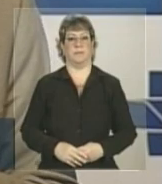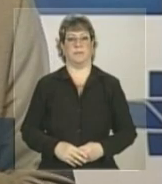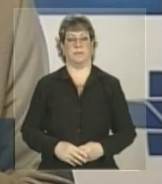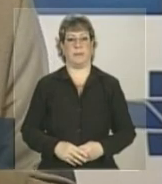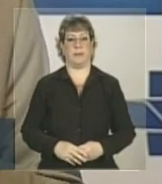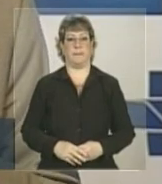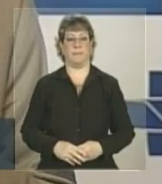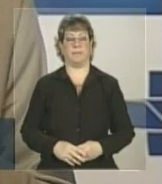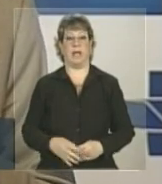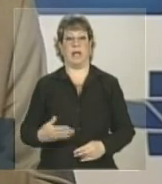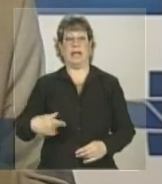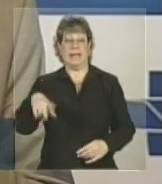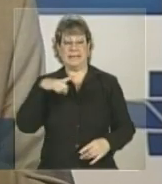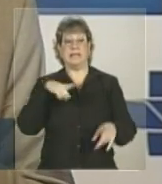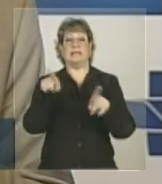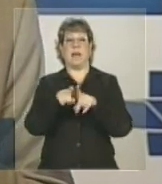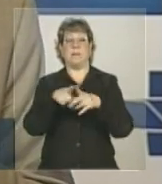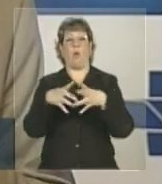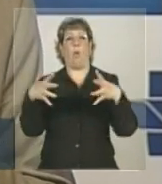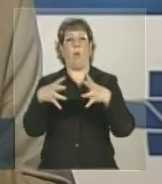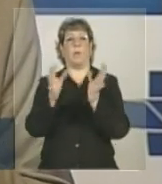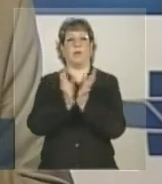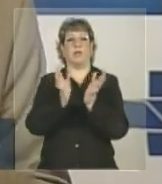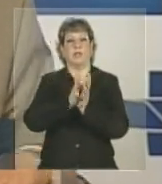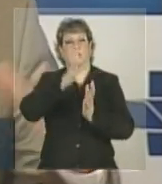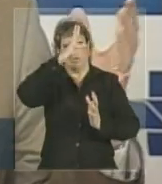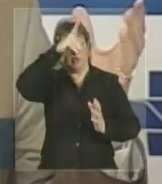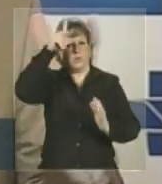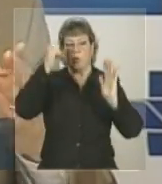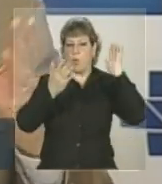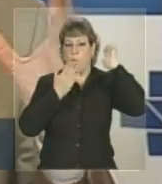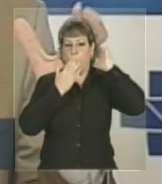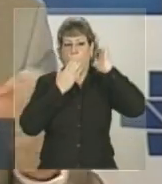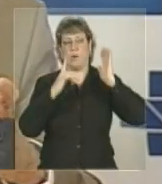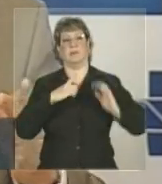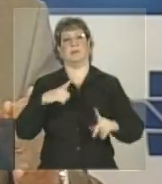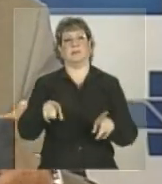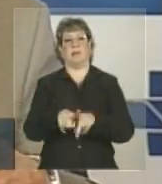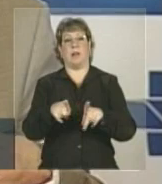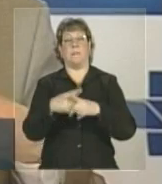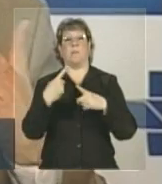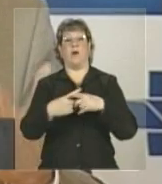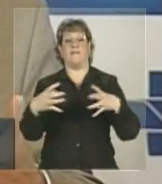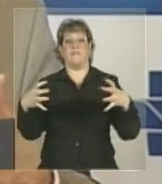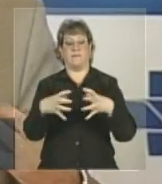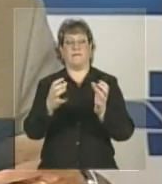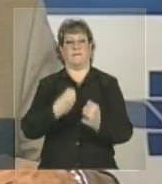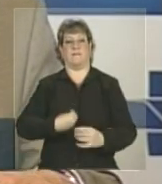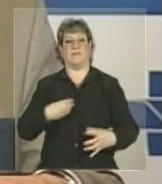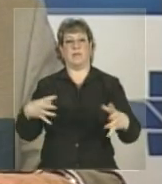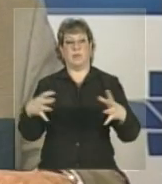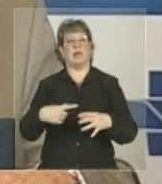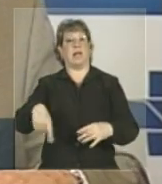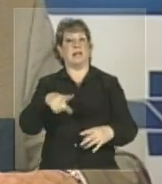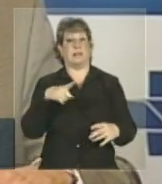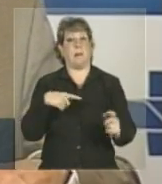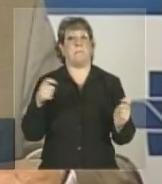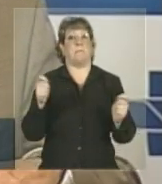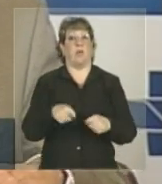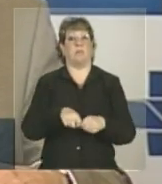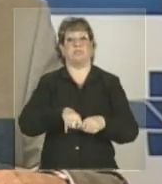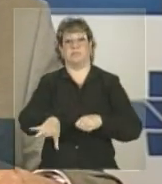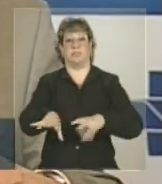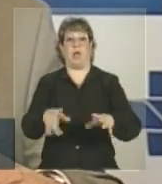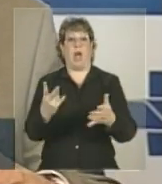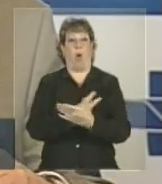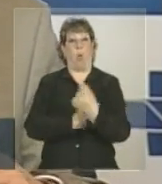Nós temos os indígenas, né, que também, por características específicas, o fato de viverem aglomerados, tem mais possibilidade também